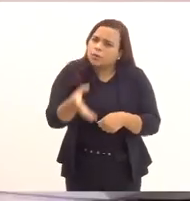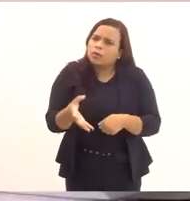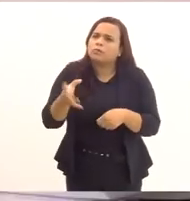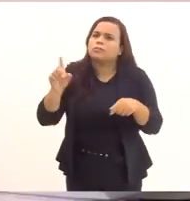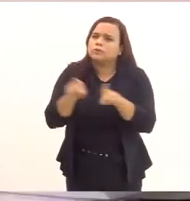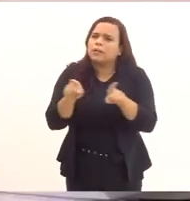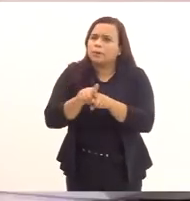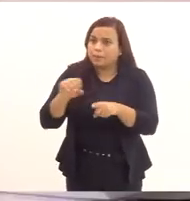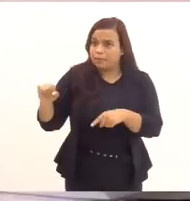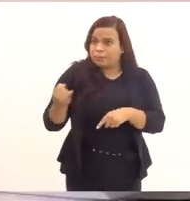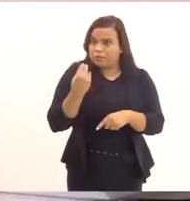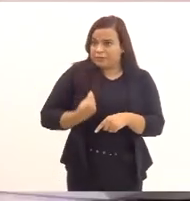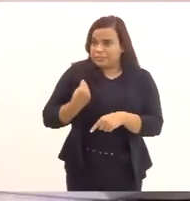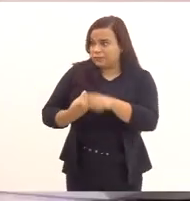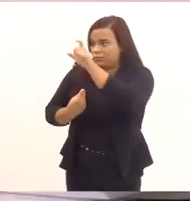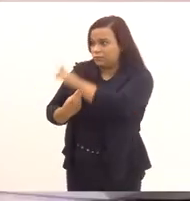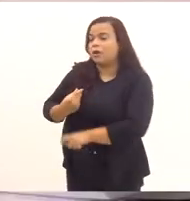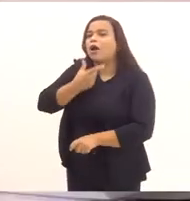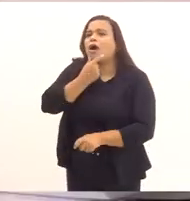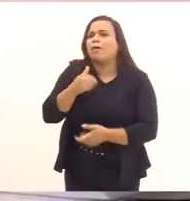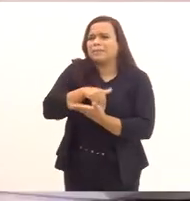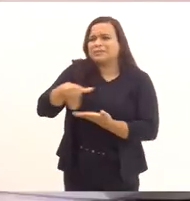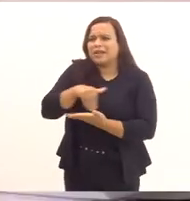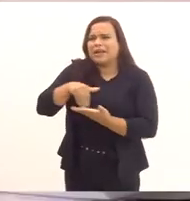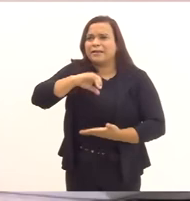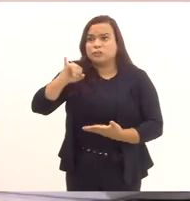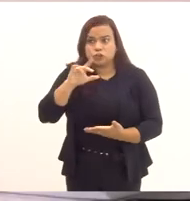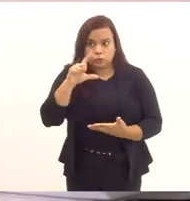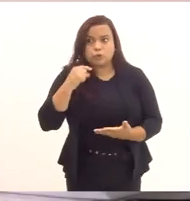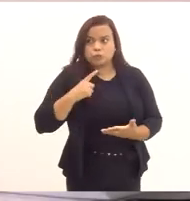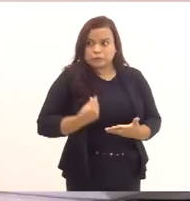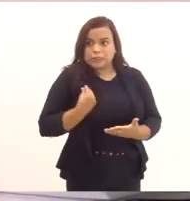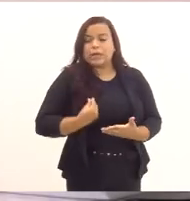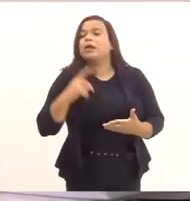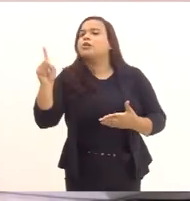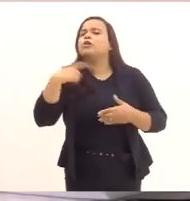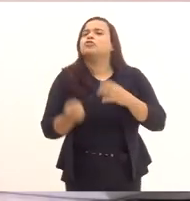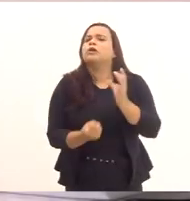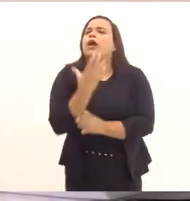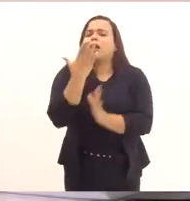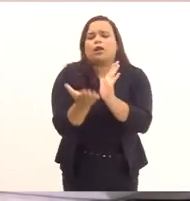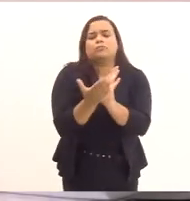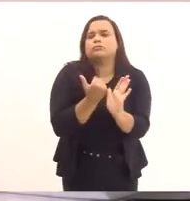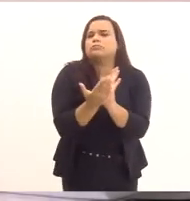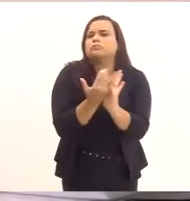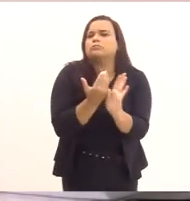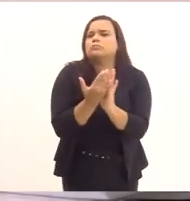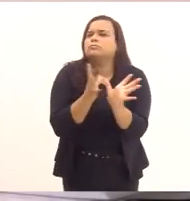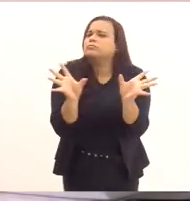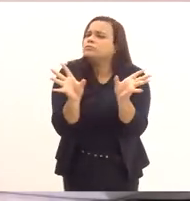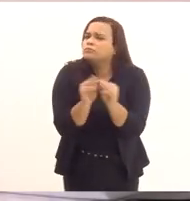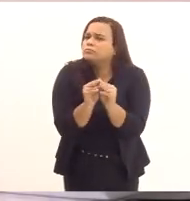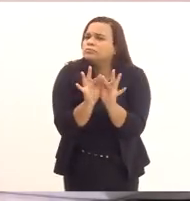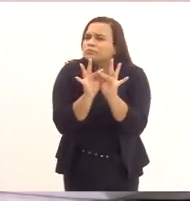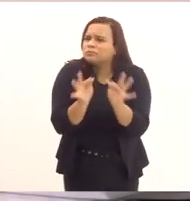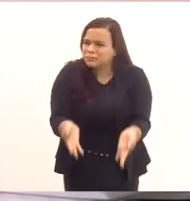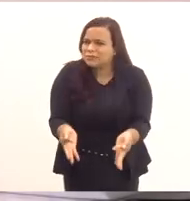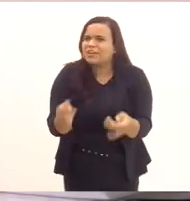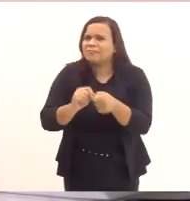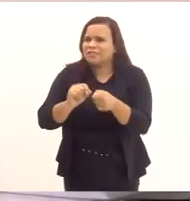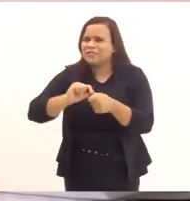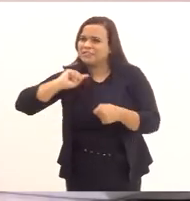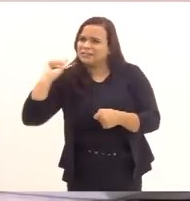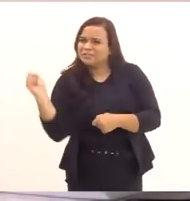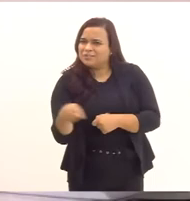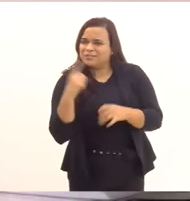do secretário Júlio aqui que a gente possa criar uma espécie de cartilha e fazia a seis mãos aí